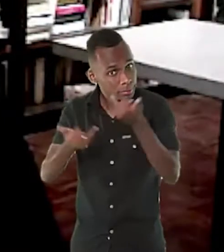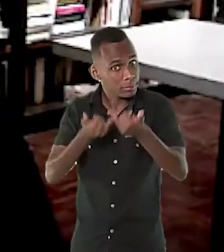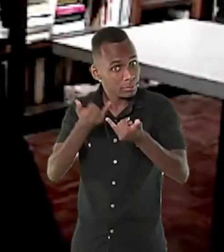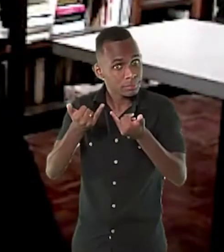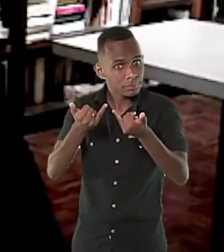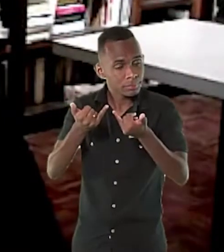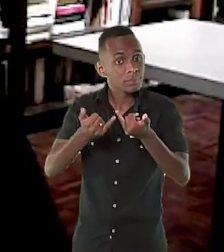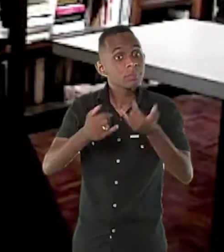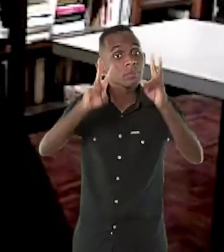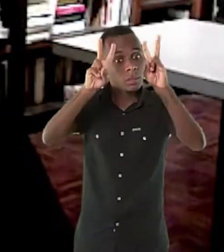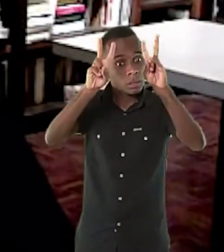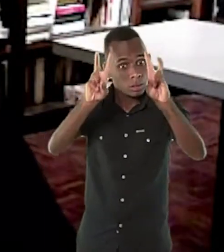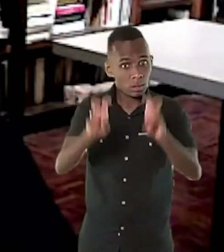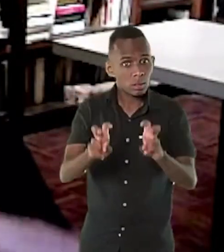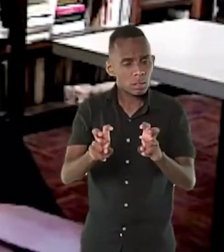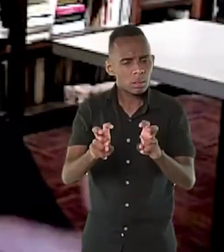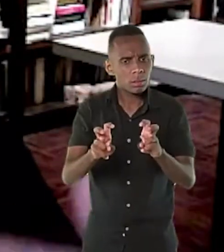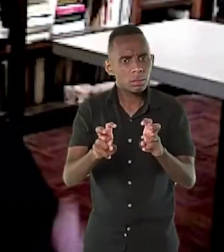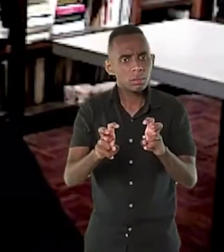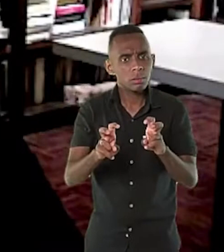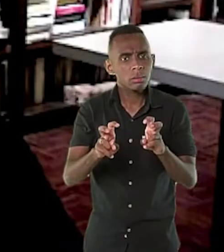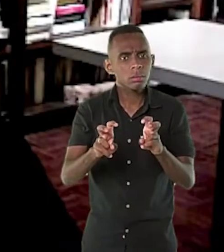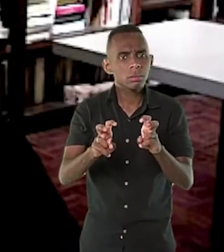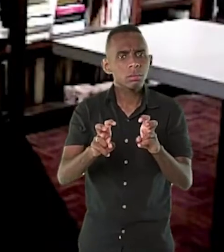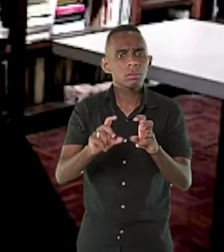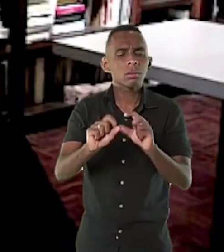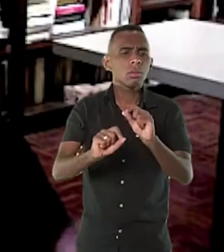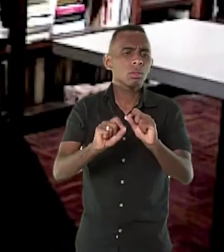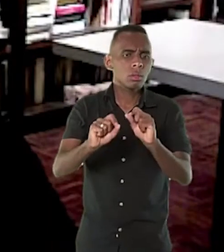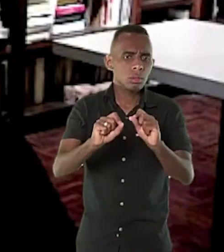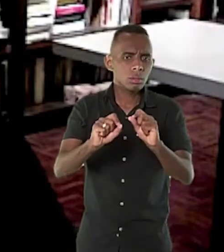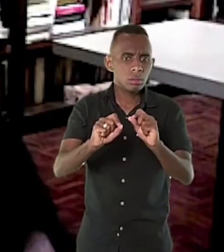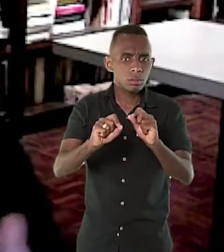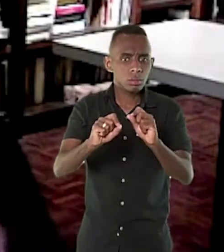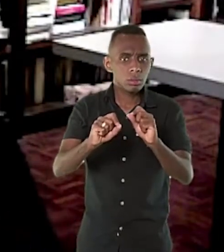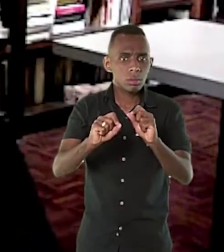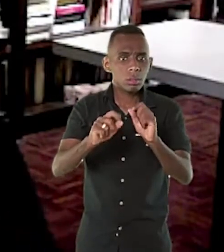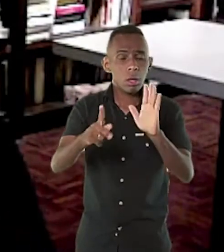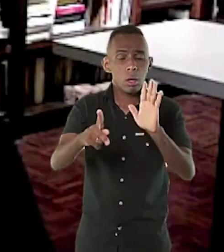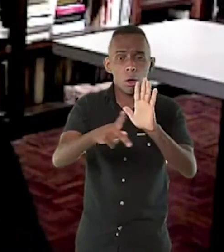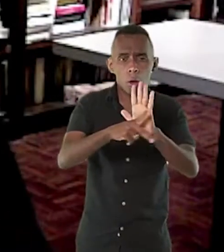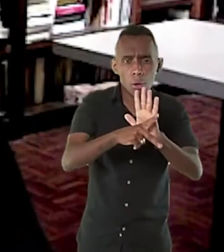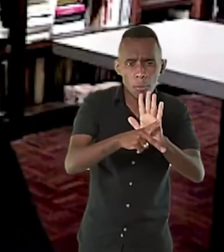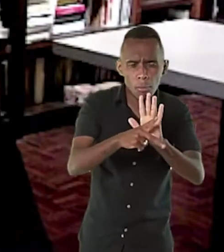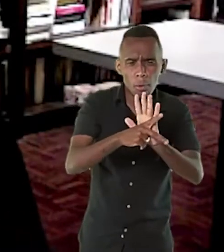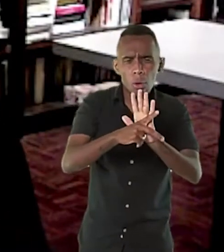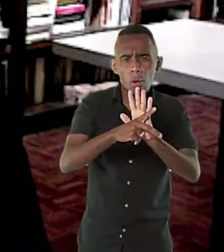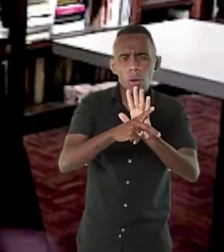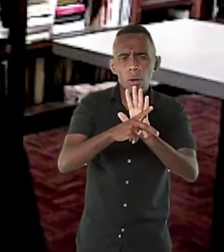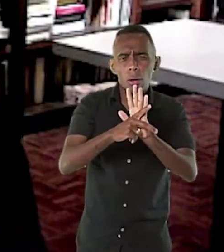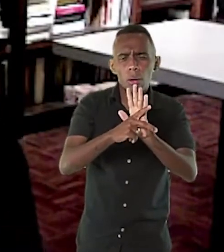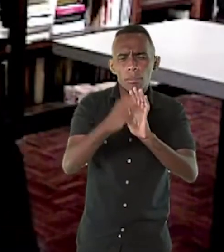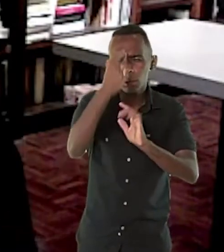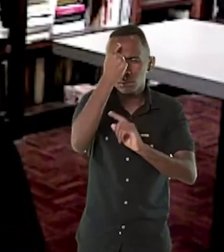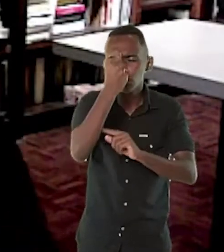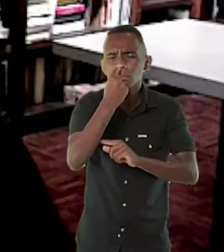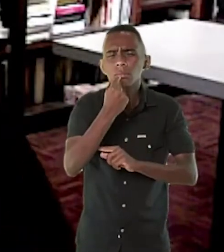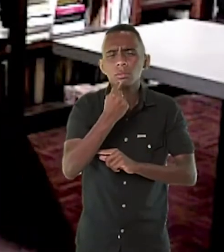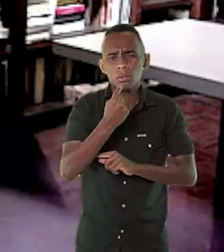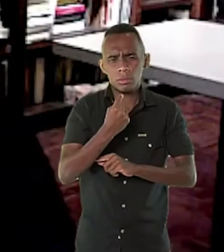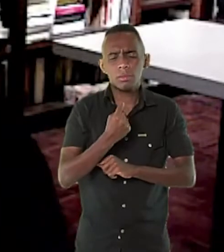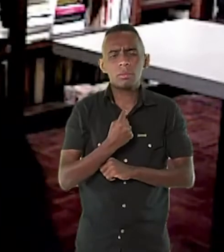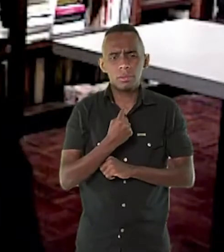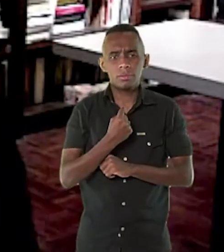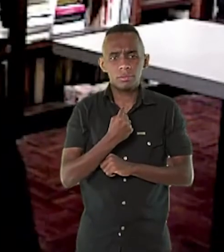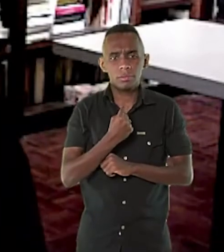o tema para se converter na própria estética das coisas. Basta a gente